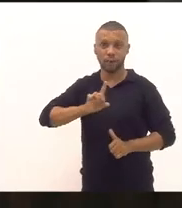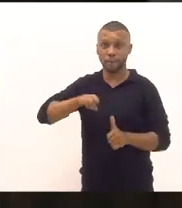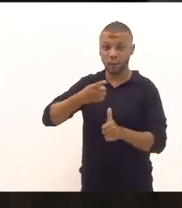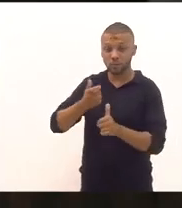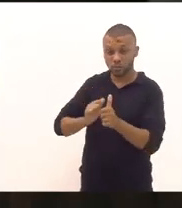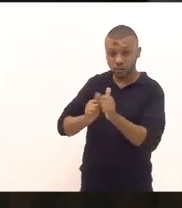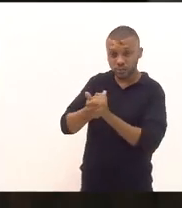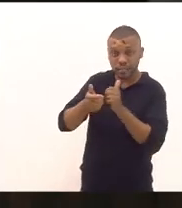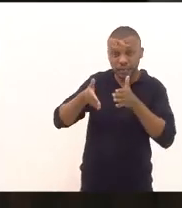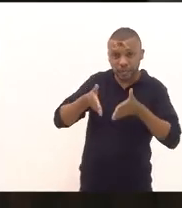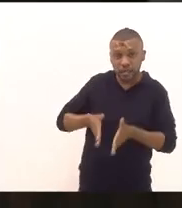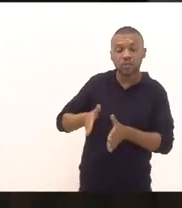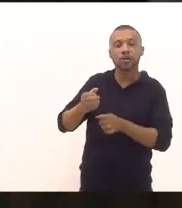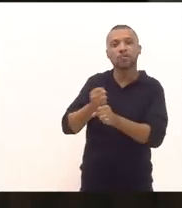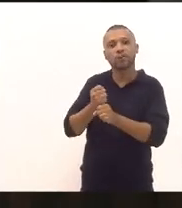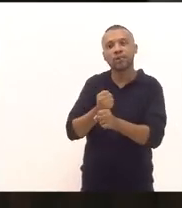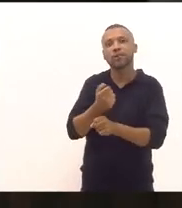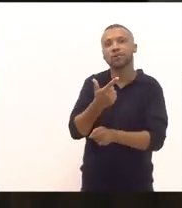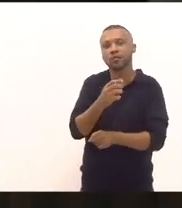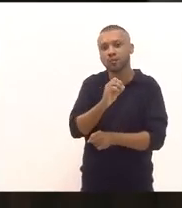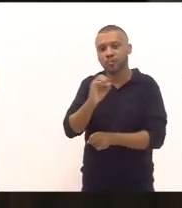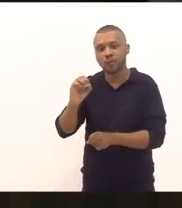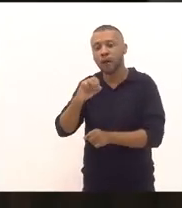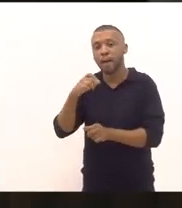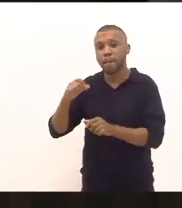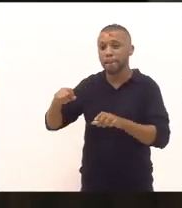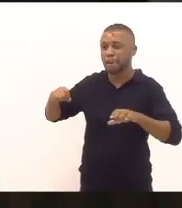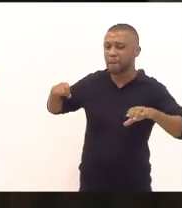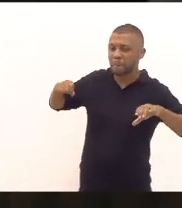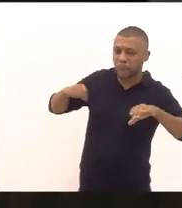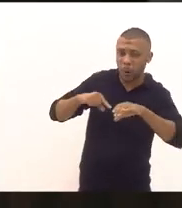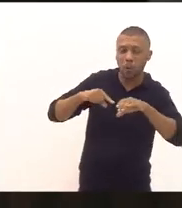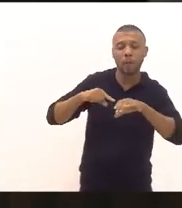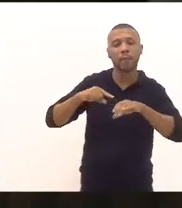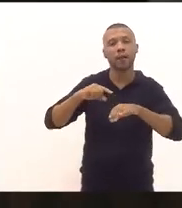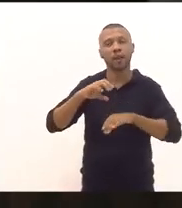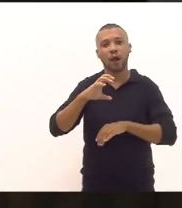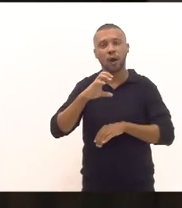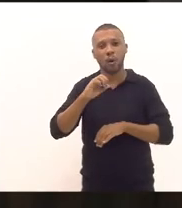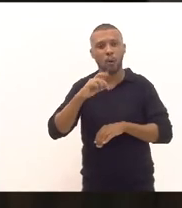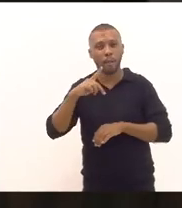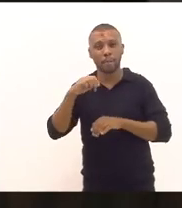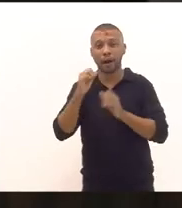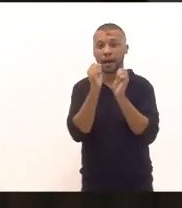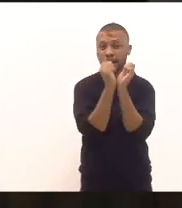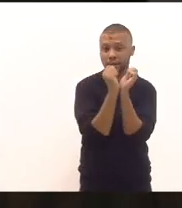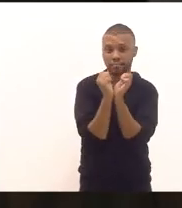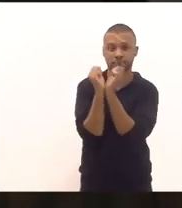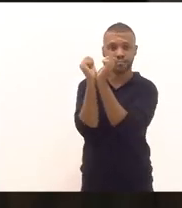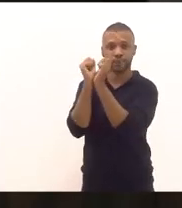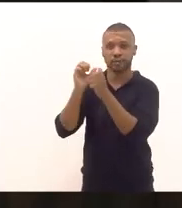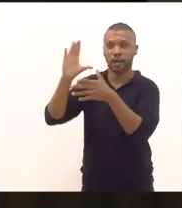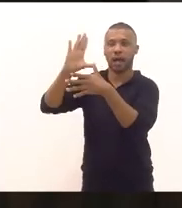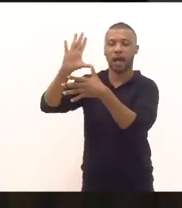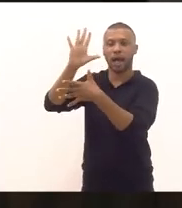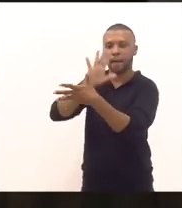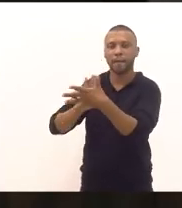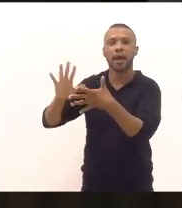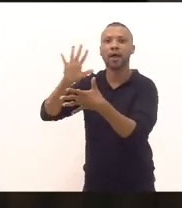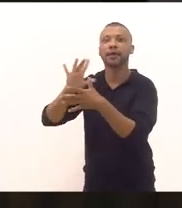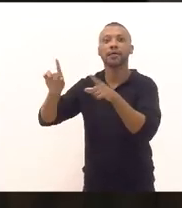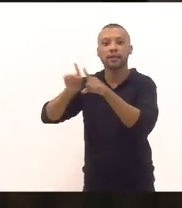primeiro jogador nascido nos anos 2000 a marcar pela Copa Libertadores da América e pelo